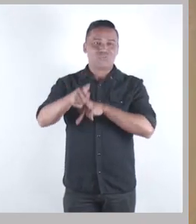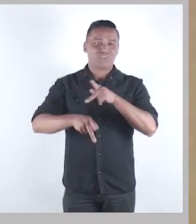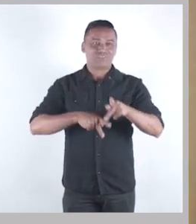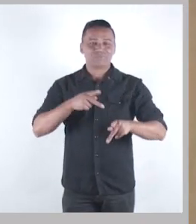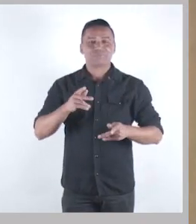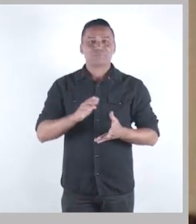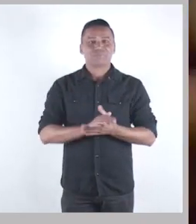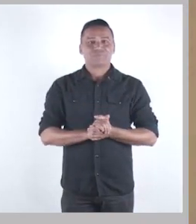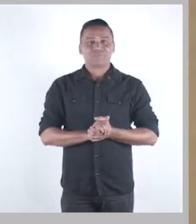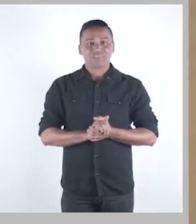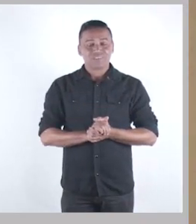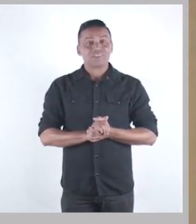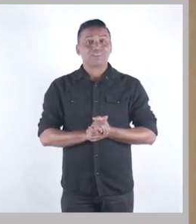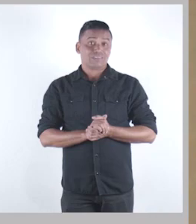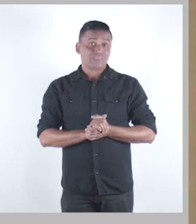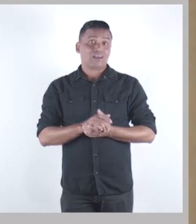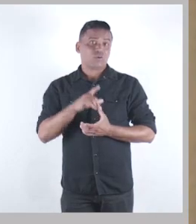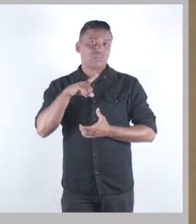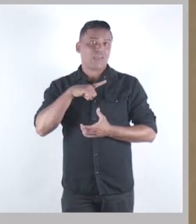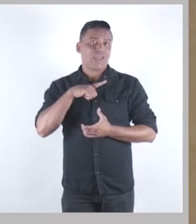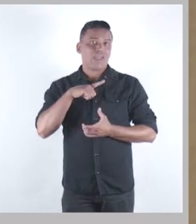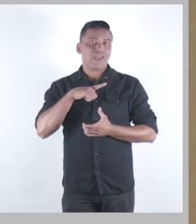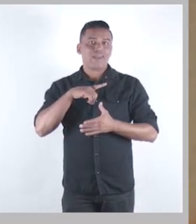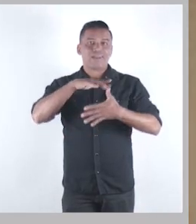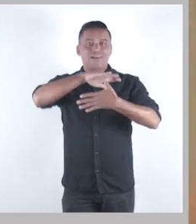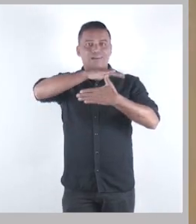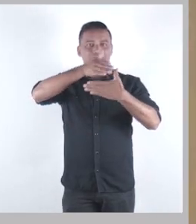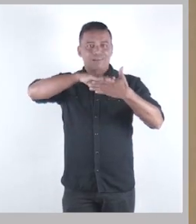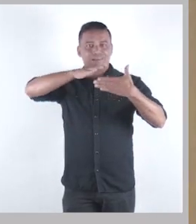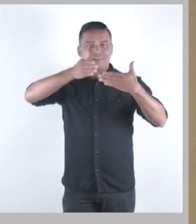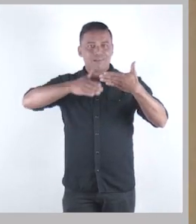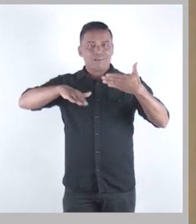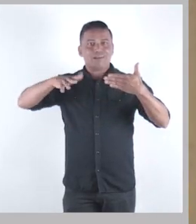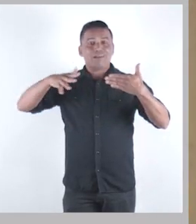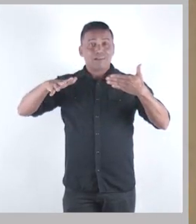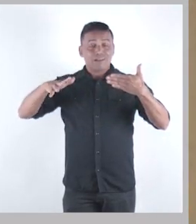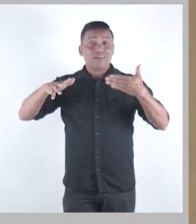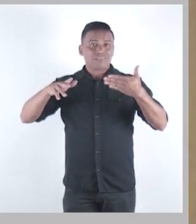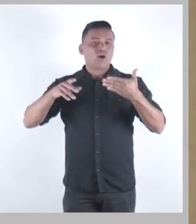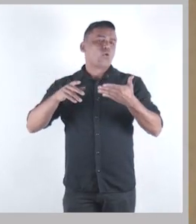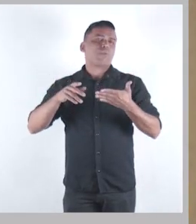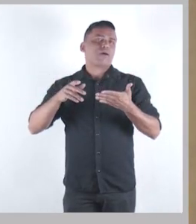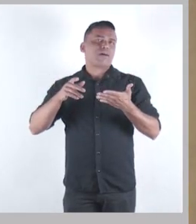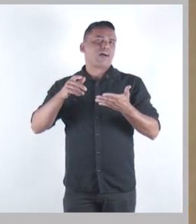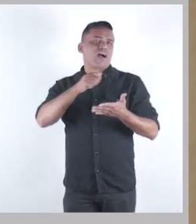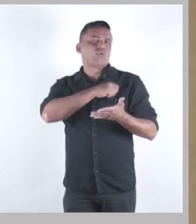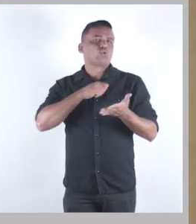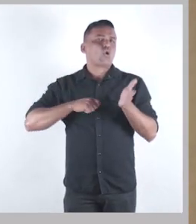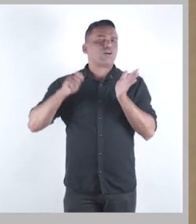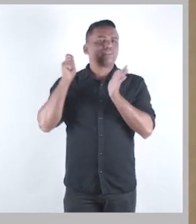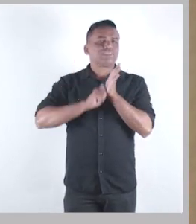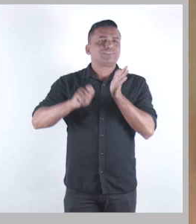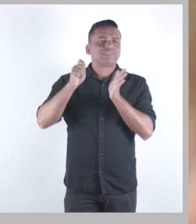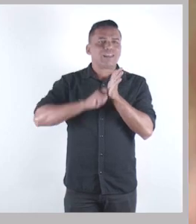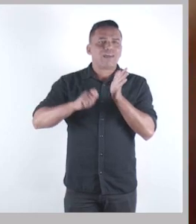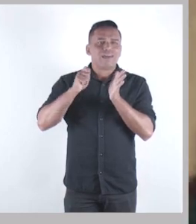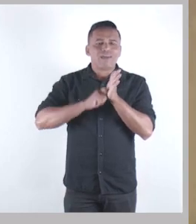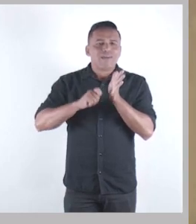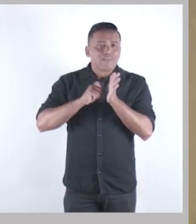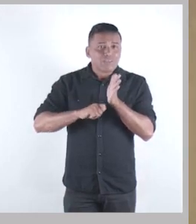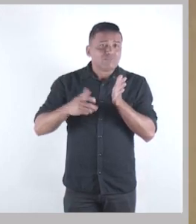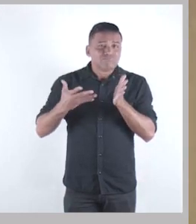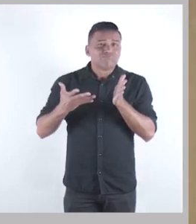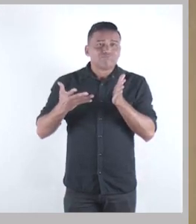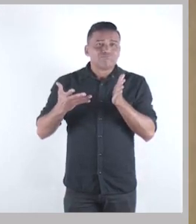estudei o Miyakoto, estudei o Ngulano Bacacossa, que também escreve um pouco nessa linha, já